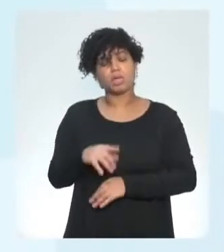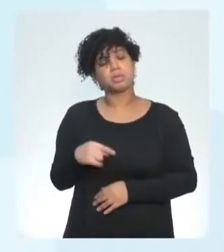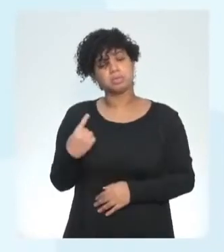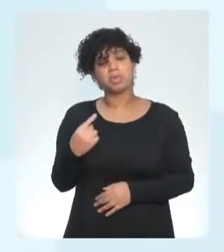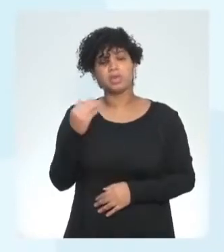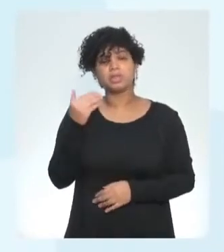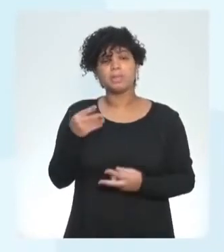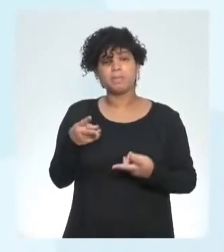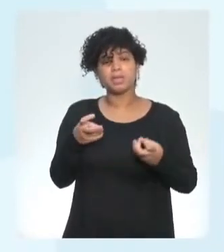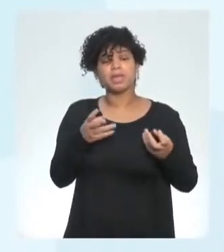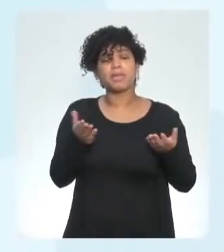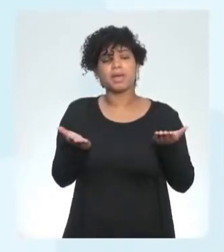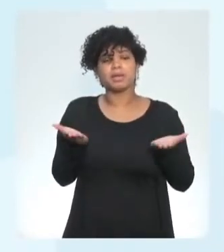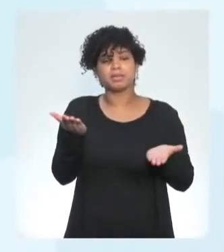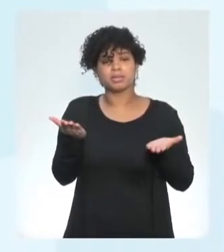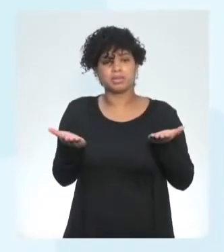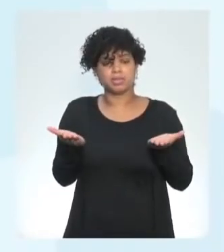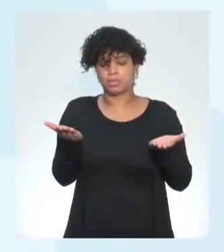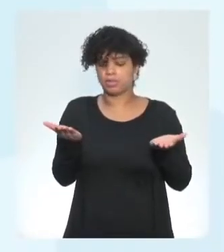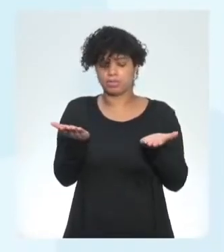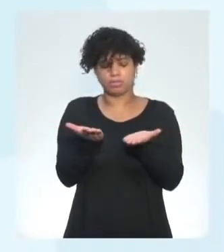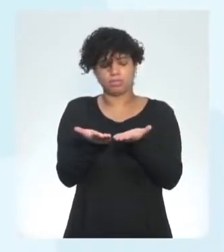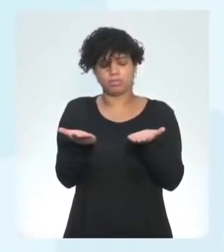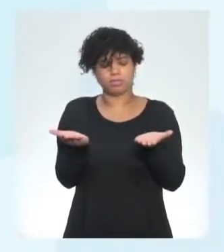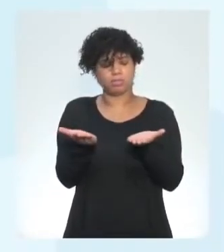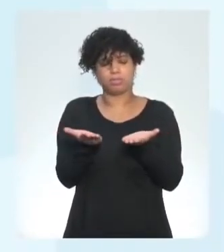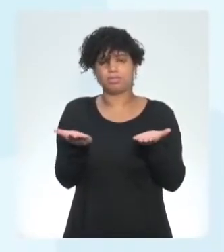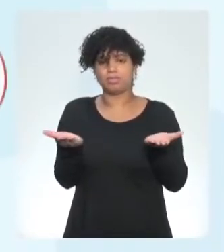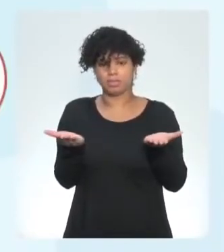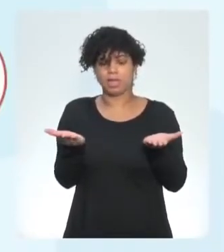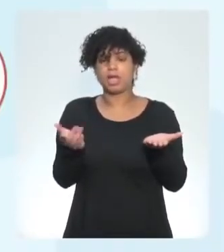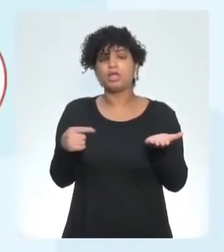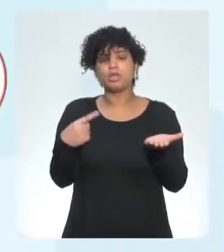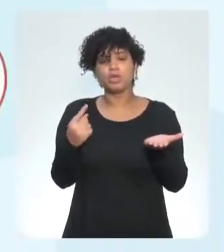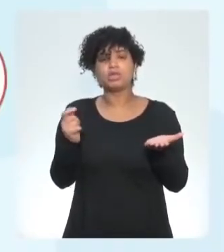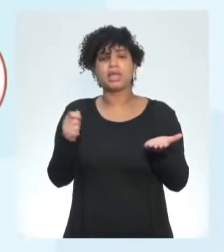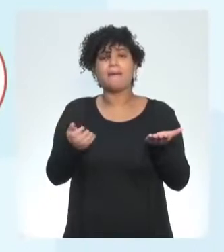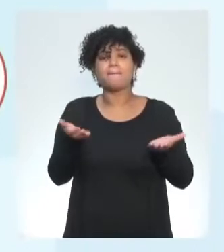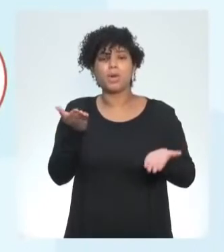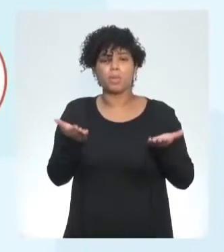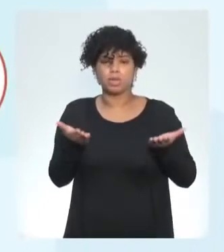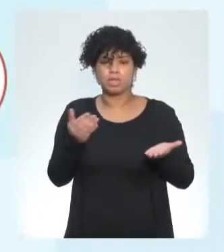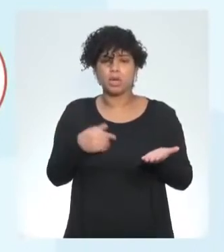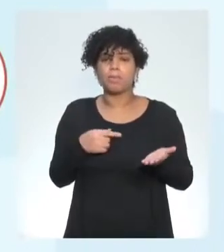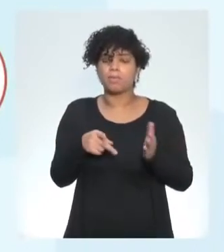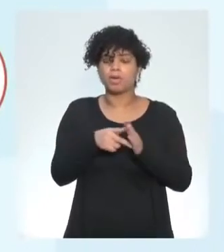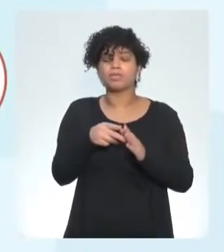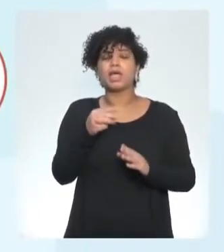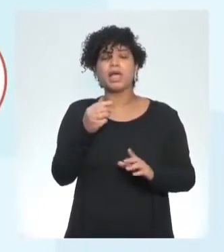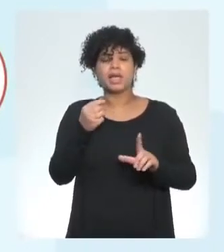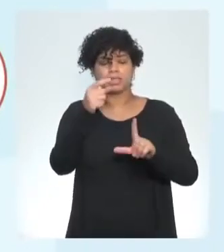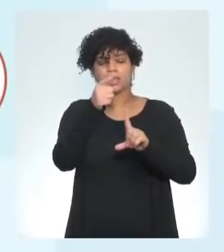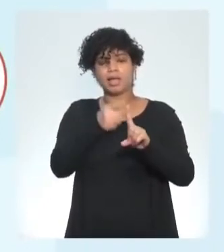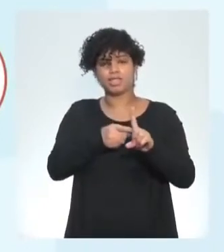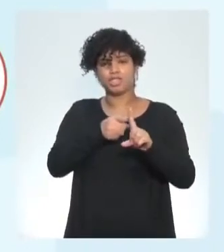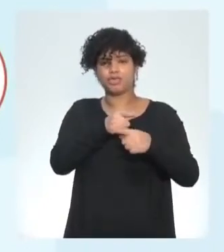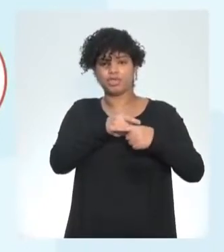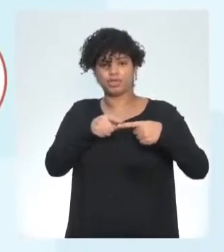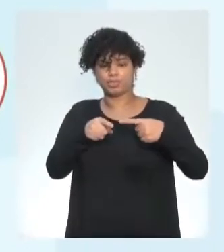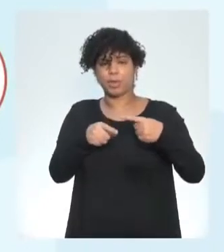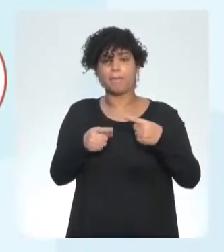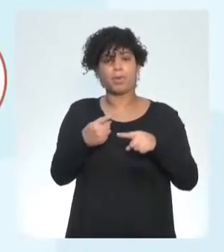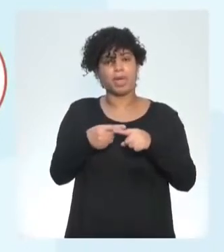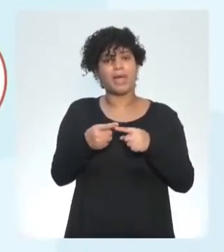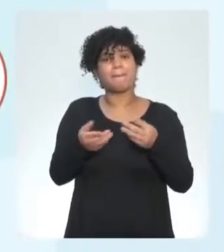que são semelhantes, certo? E aí você pode, então, usar a proporção, a regra de 3. Então, como as alturas são paralelas,